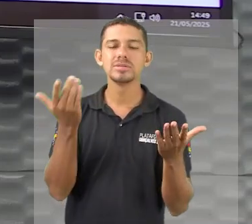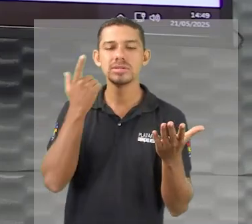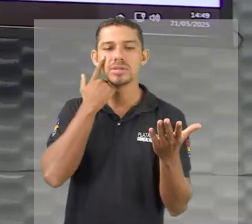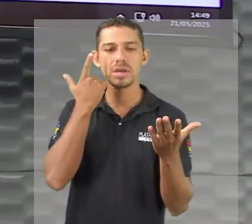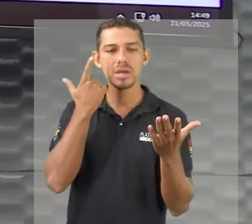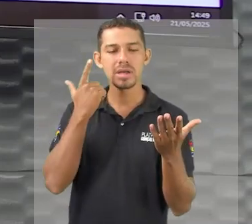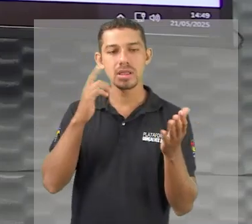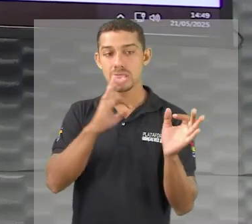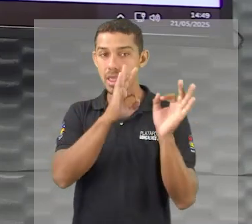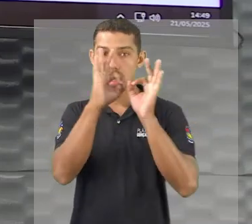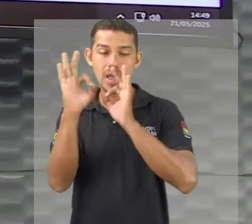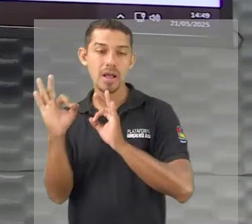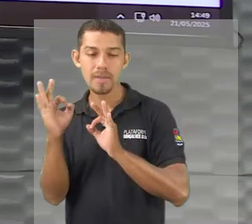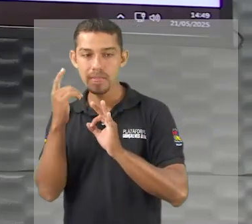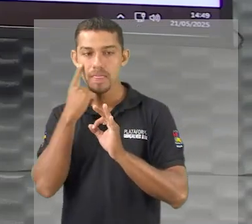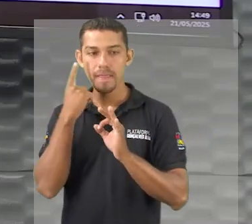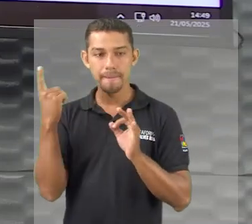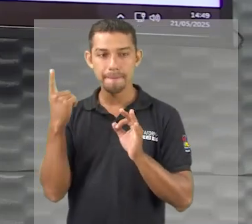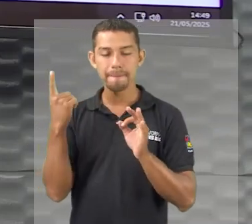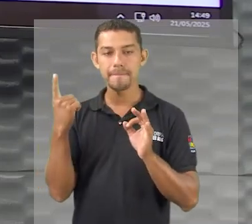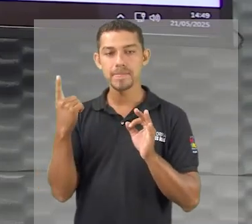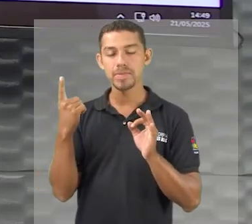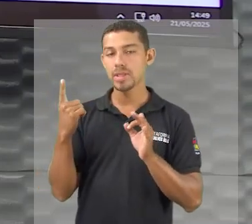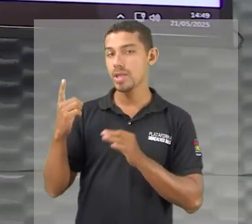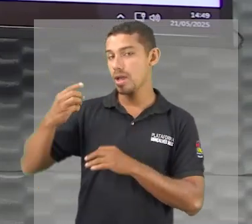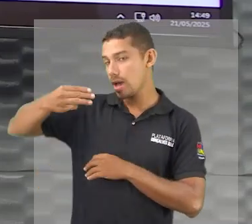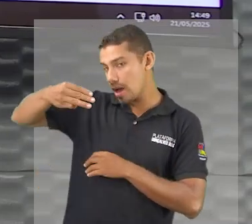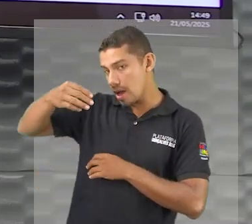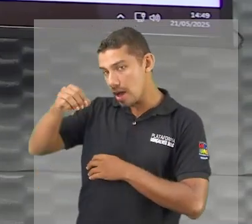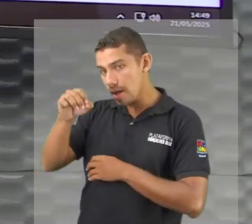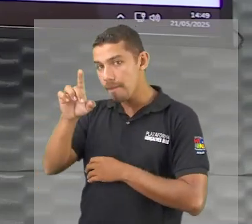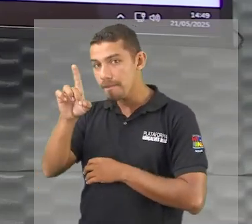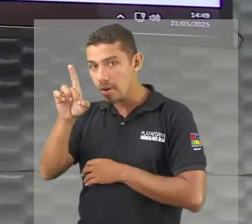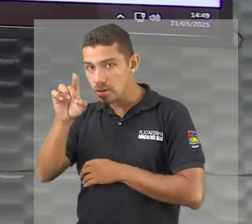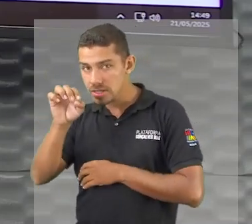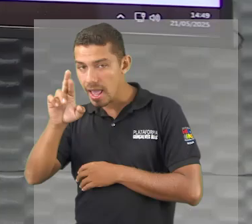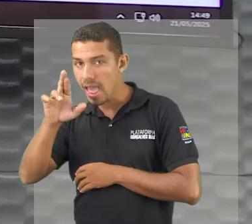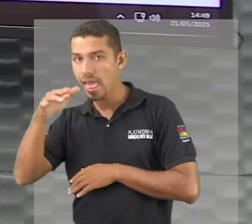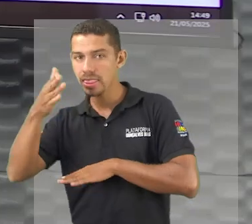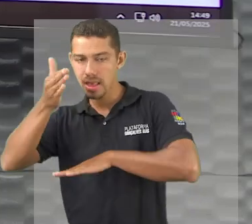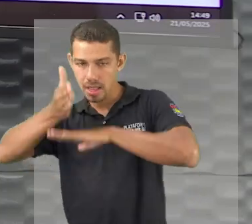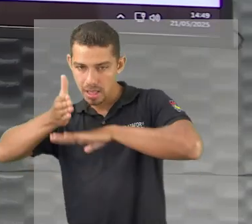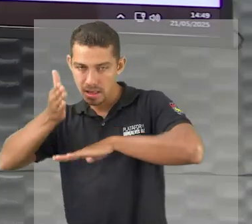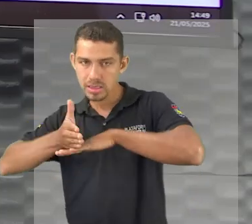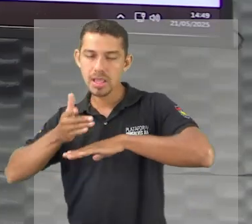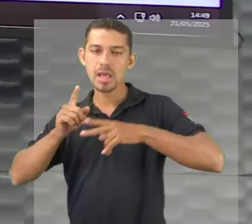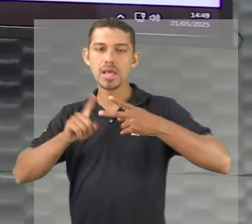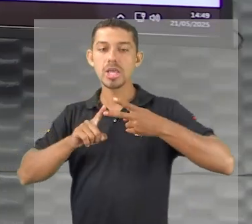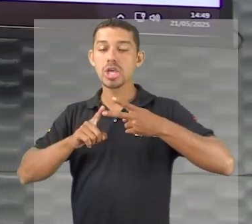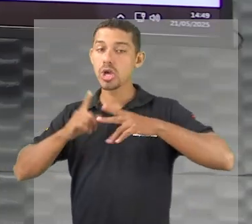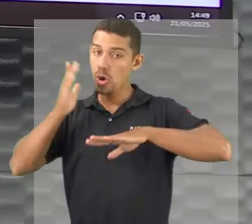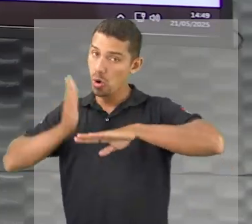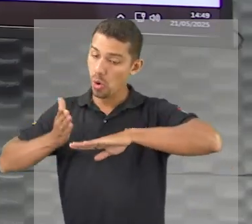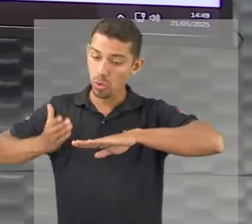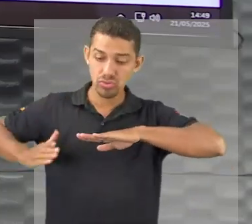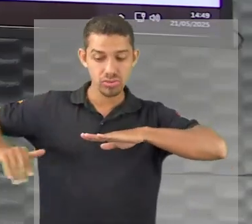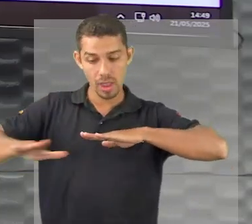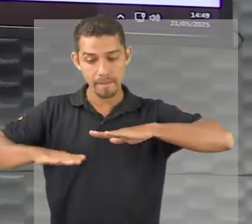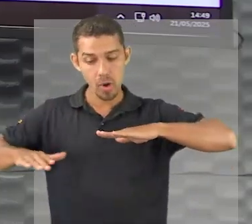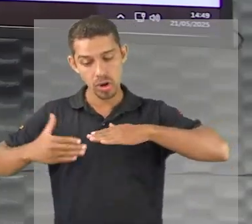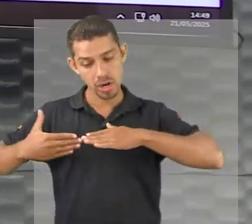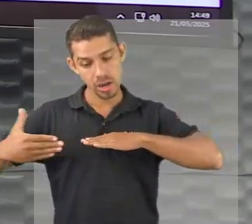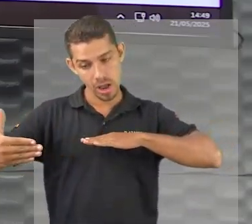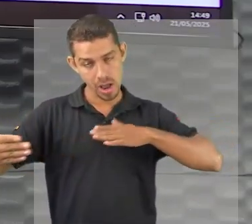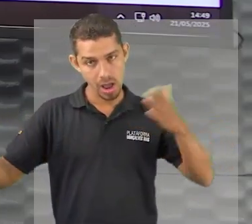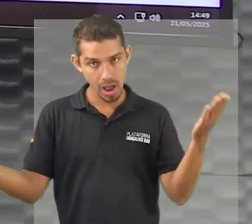olhada nas visões que nós chamamos de modernas e contemporâneas sobre a democracia. Esse é a nossa pauta, esse é o nosso